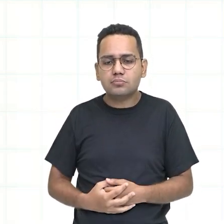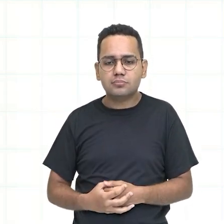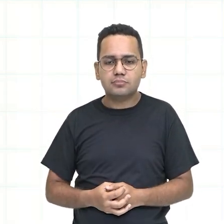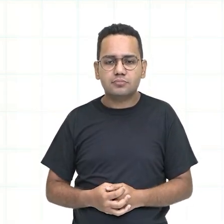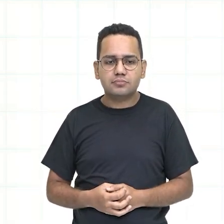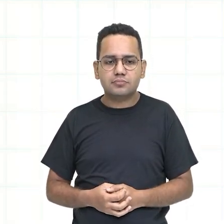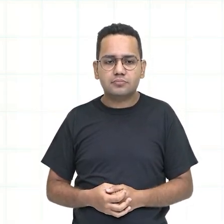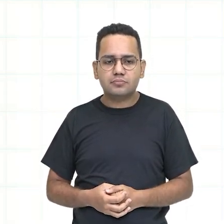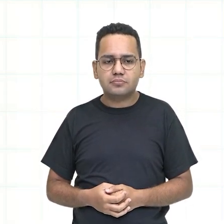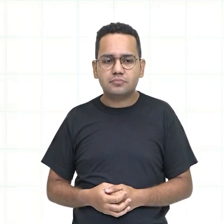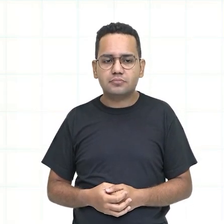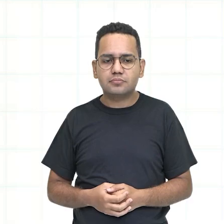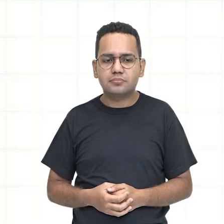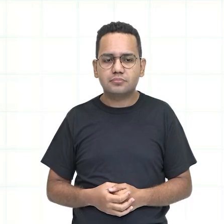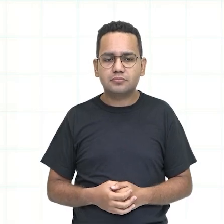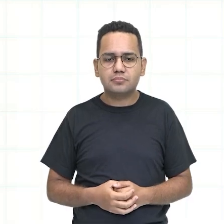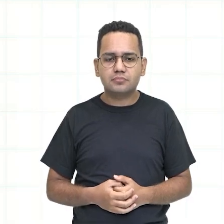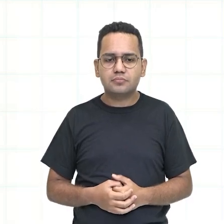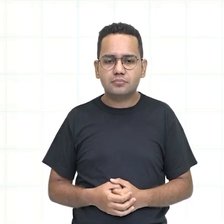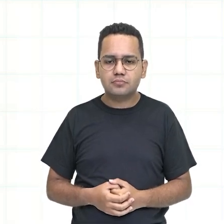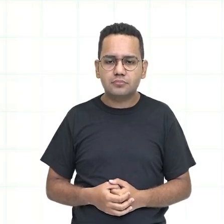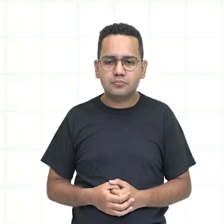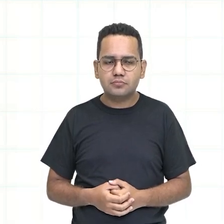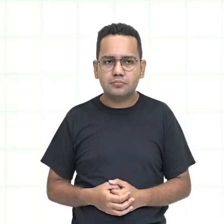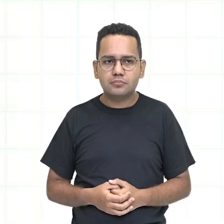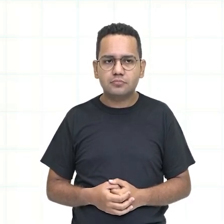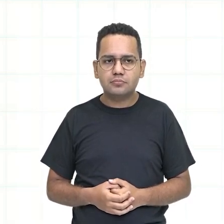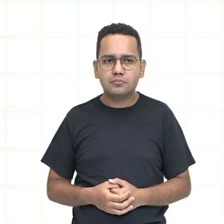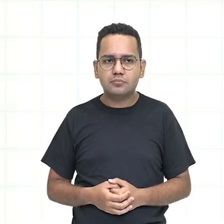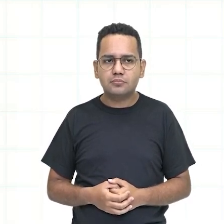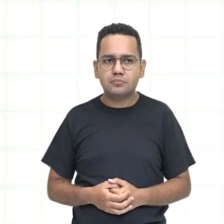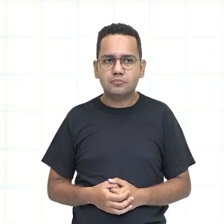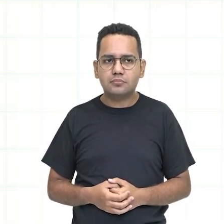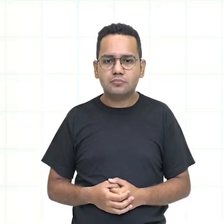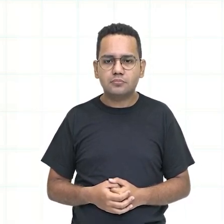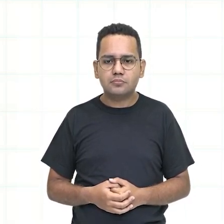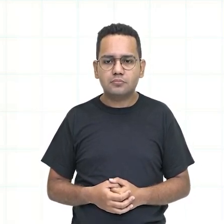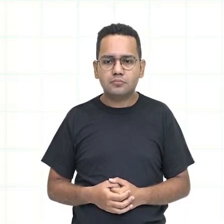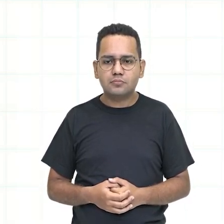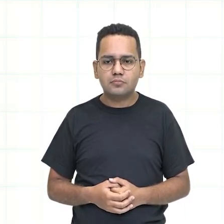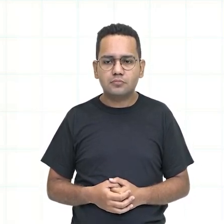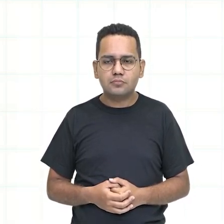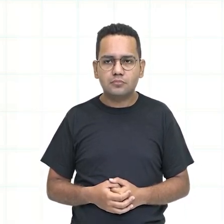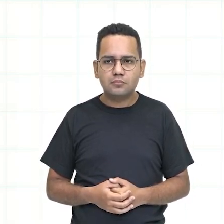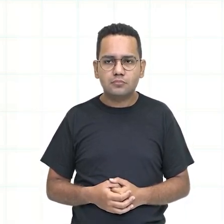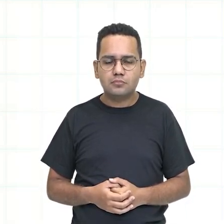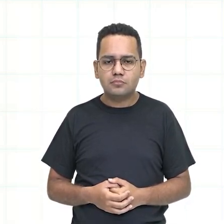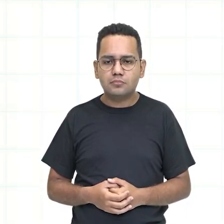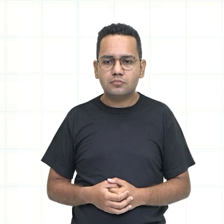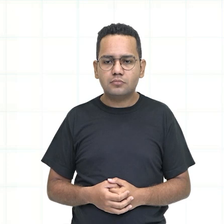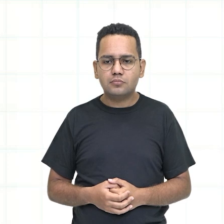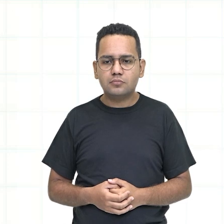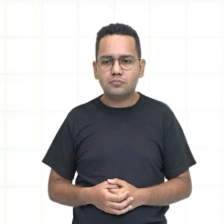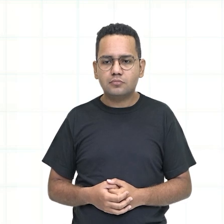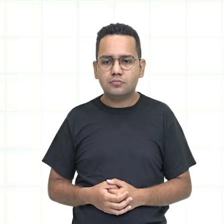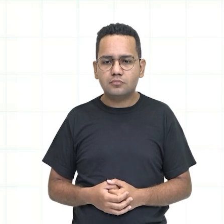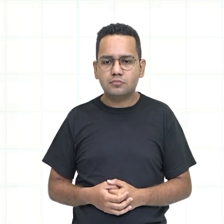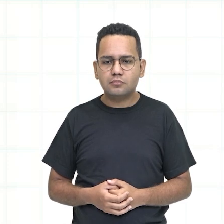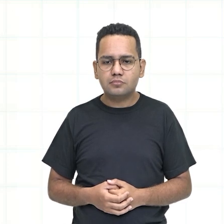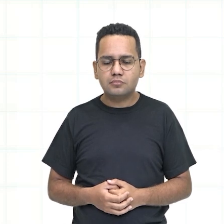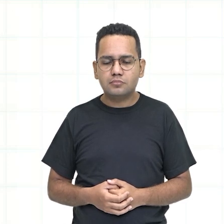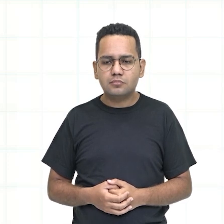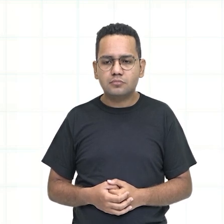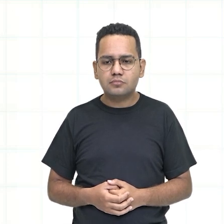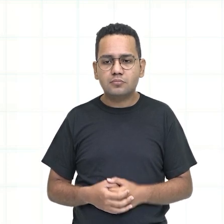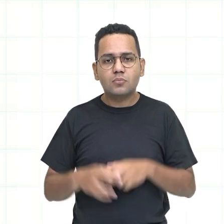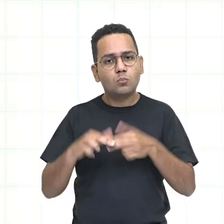está falando nesse pequeno trecho aqui, né? Então, aqui está indicando a palavra. Eu sempre falo para vocês ficarem de